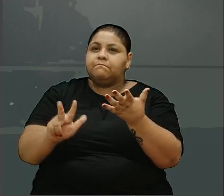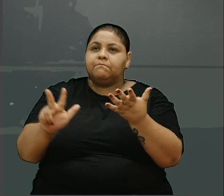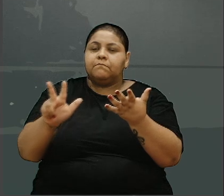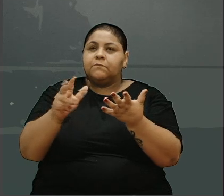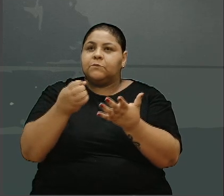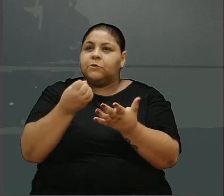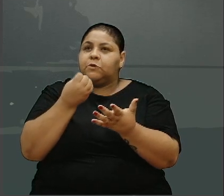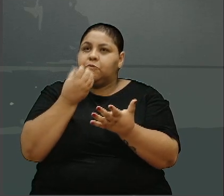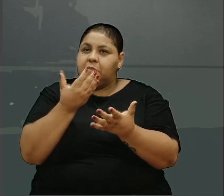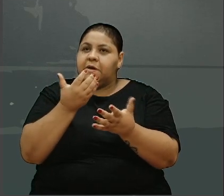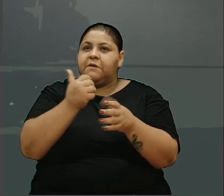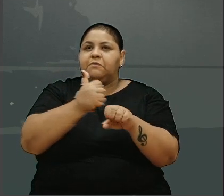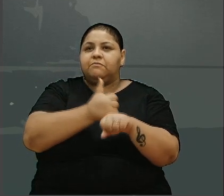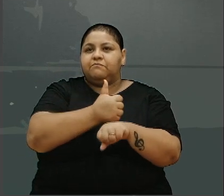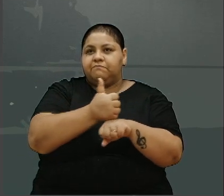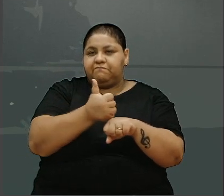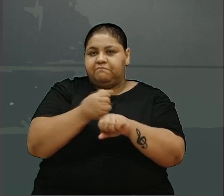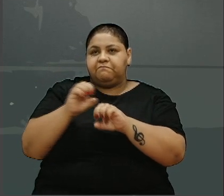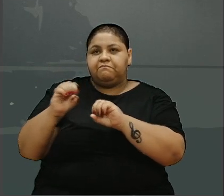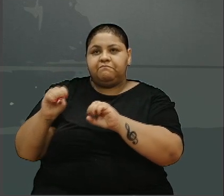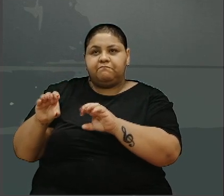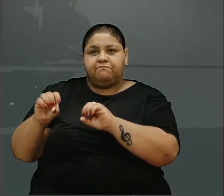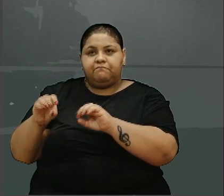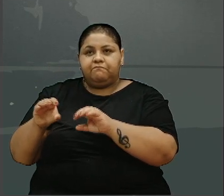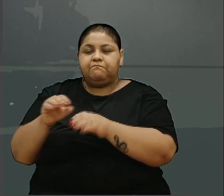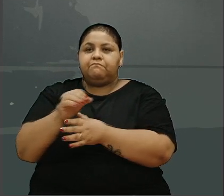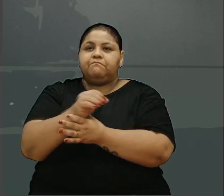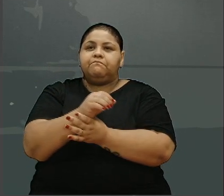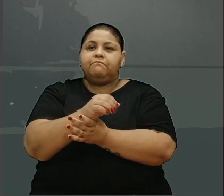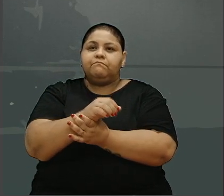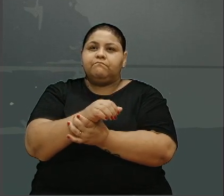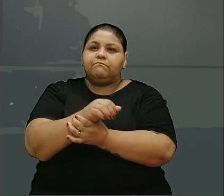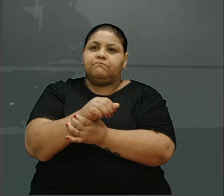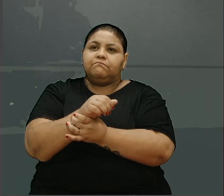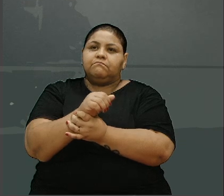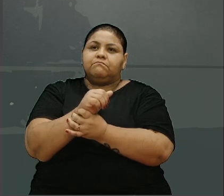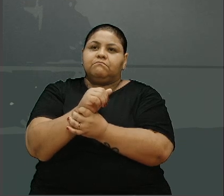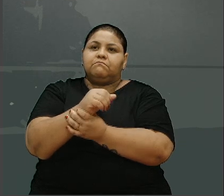dos profissionais da educação.